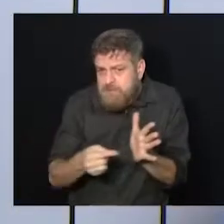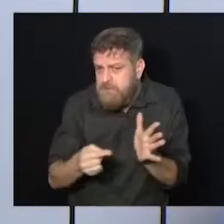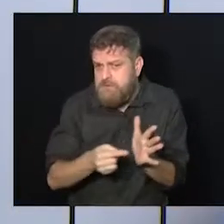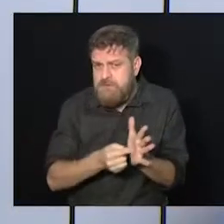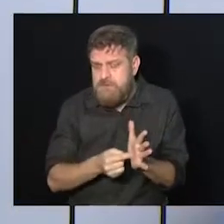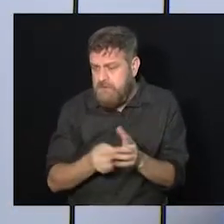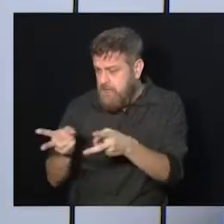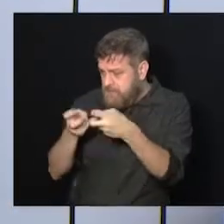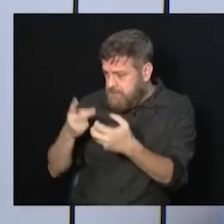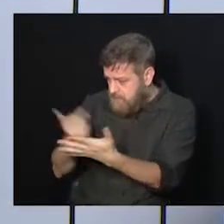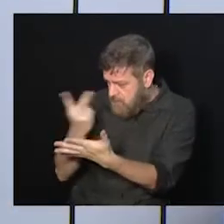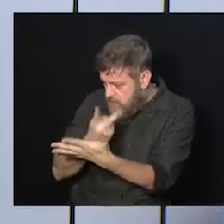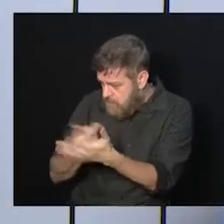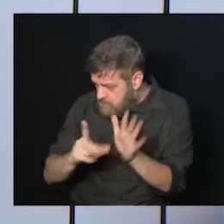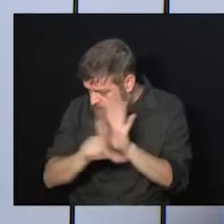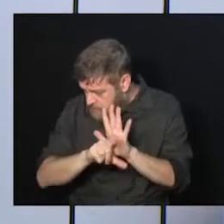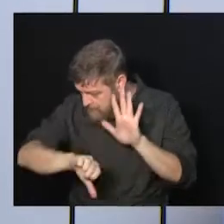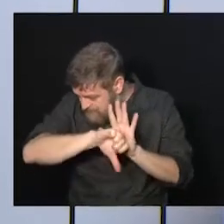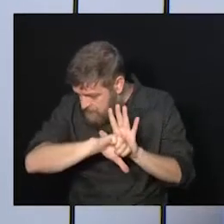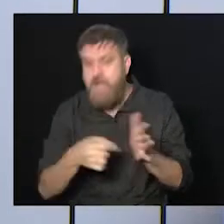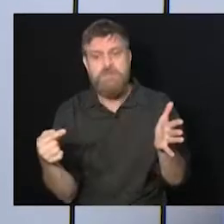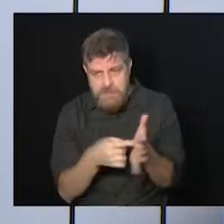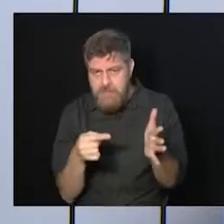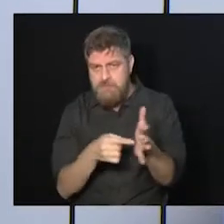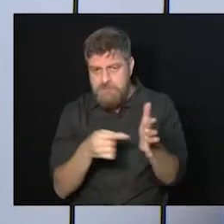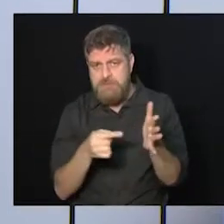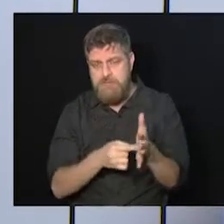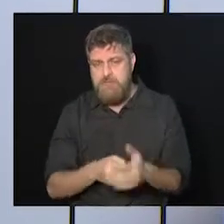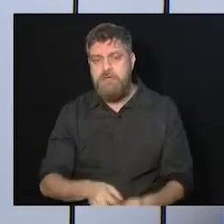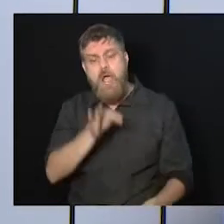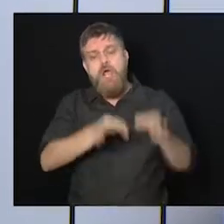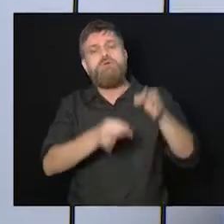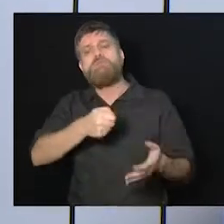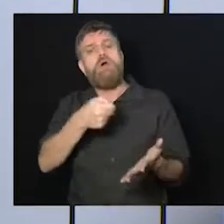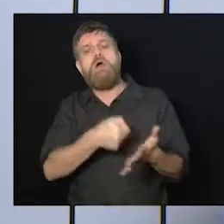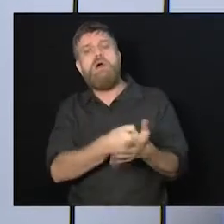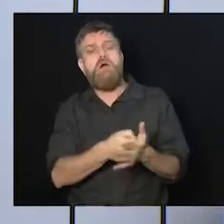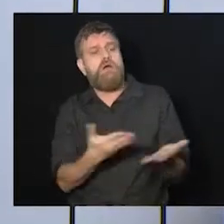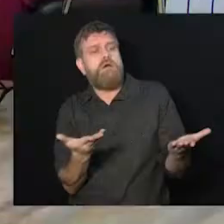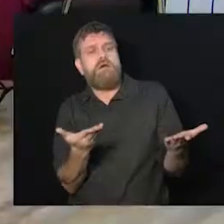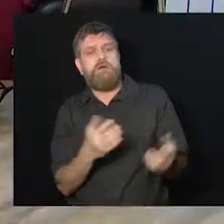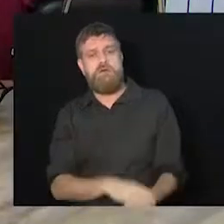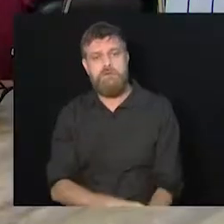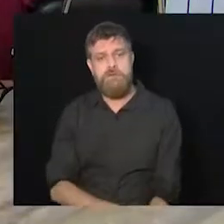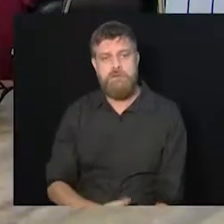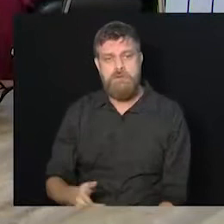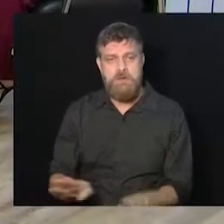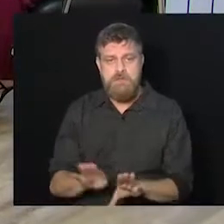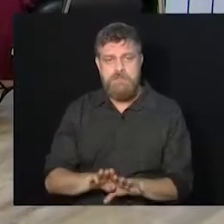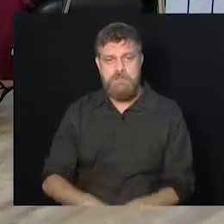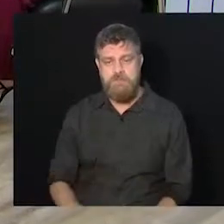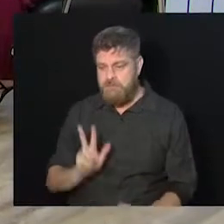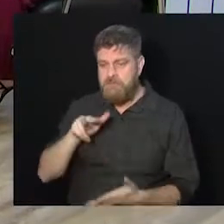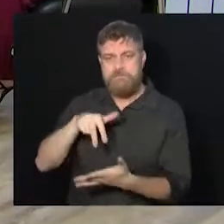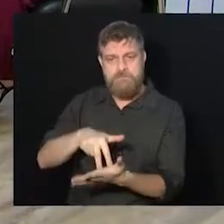ação que a gente vê ilegal e criminal, né? Exigir que a justiça se faça presente. E eventualmente se manifestar mesmo, publicamente,